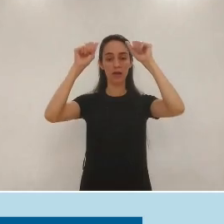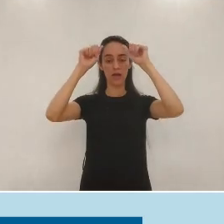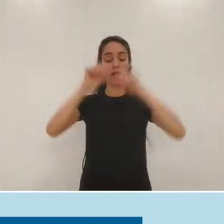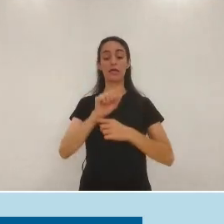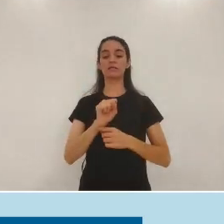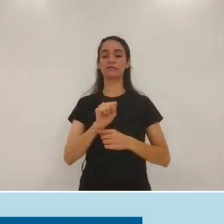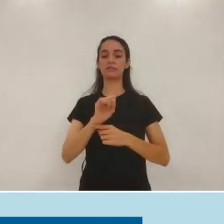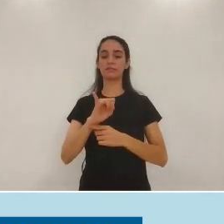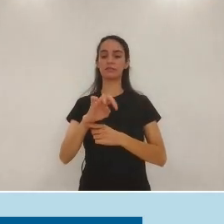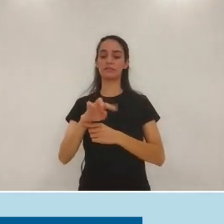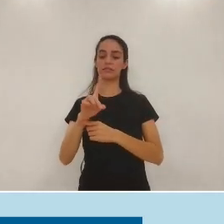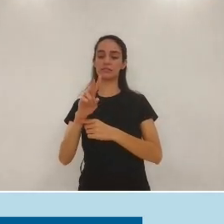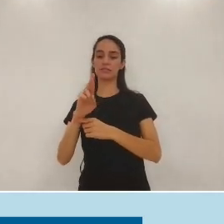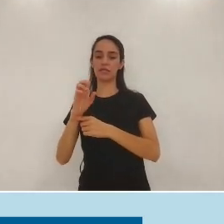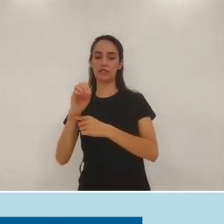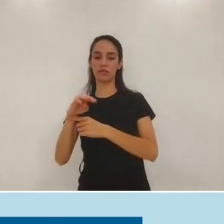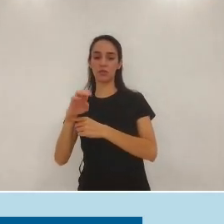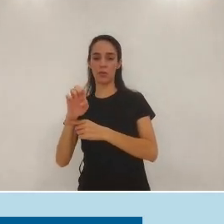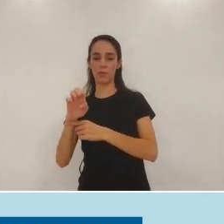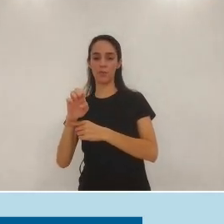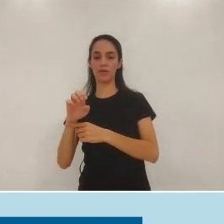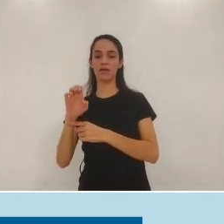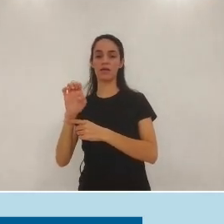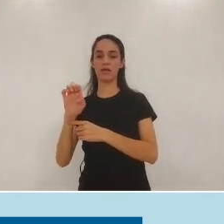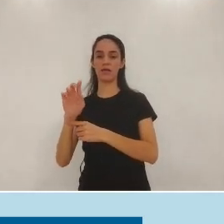para isso,